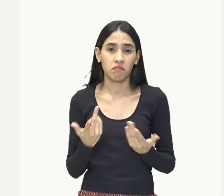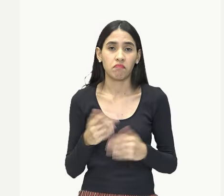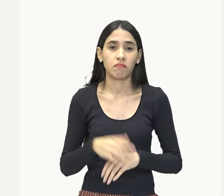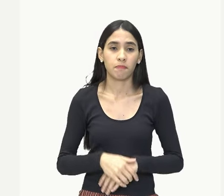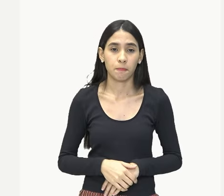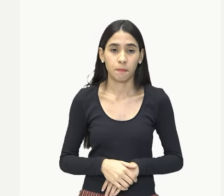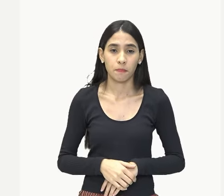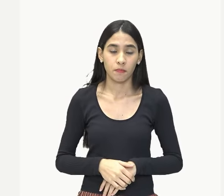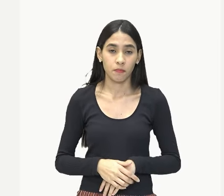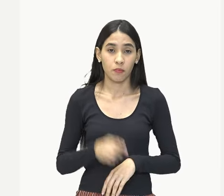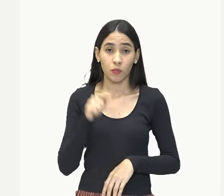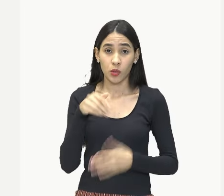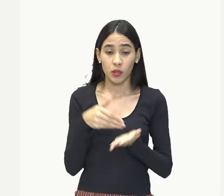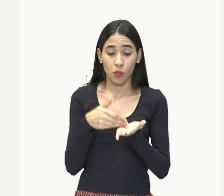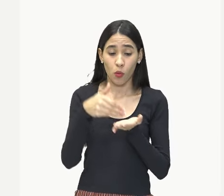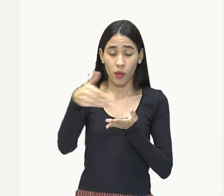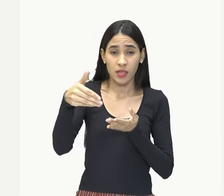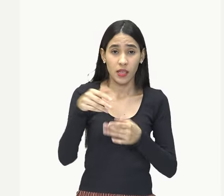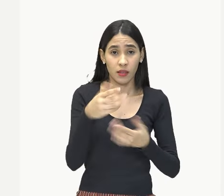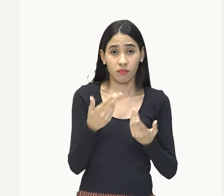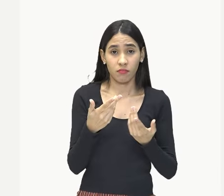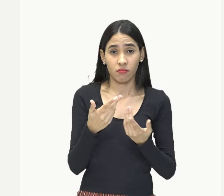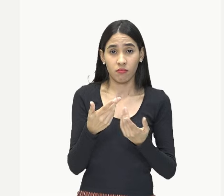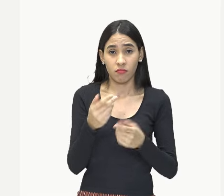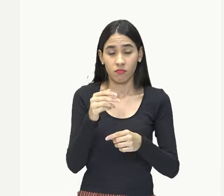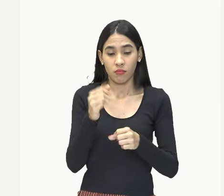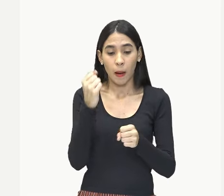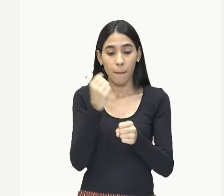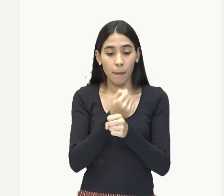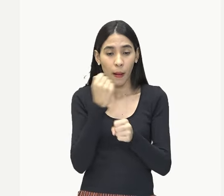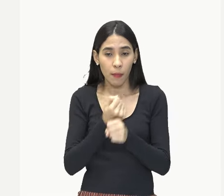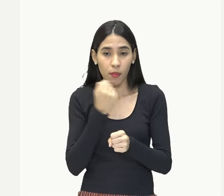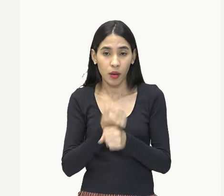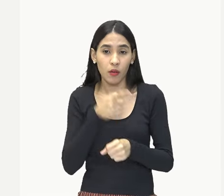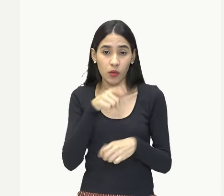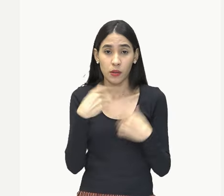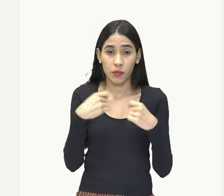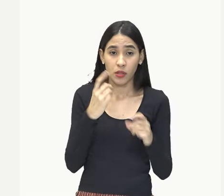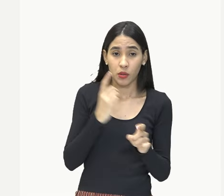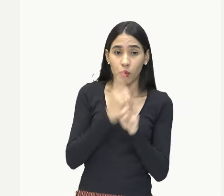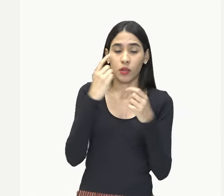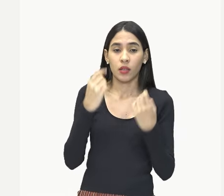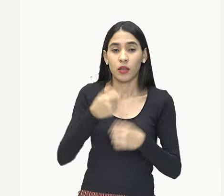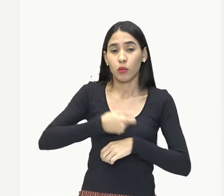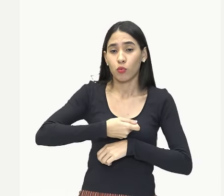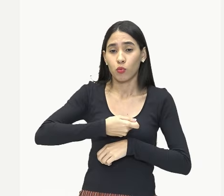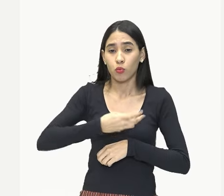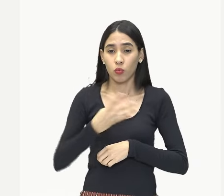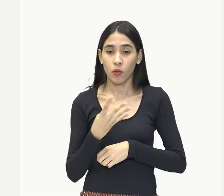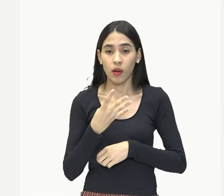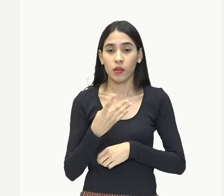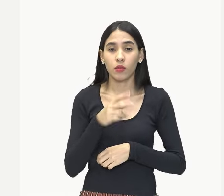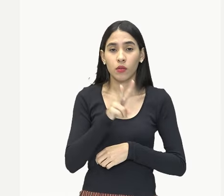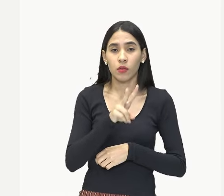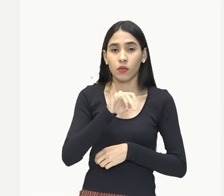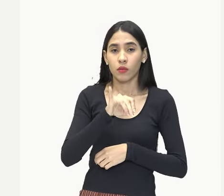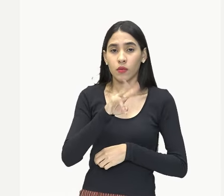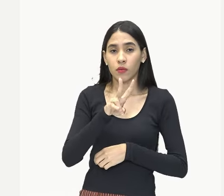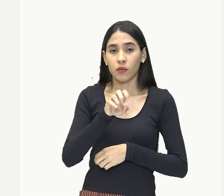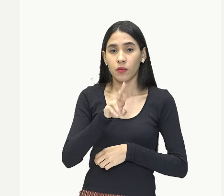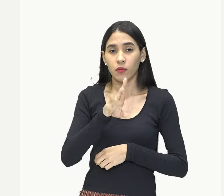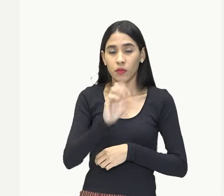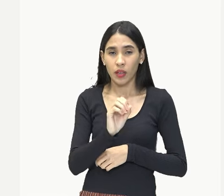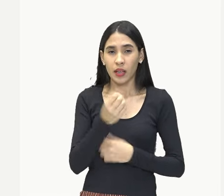para começar essa criação aí de alevinos, você precisa descobrir quanto este viveiro que vai ter